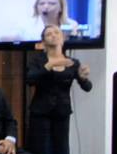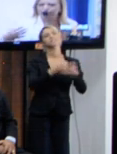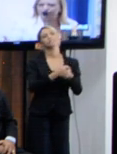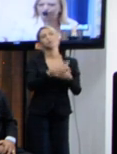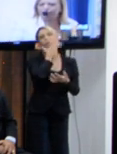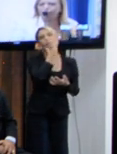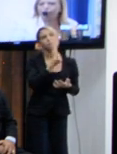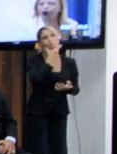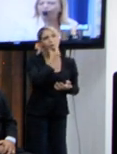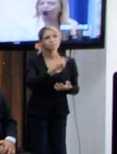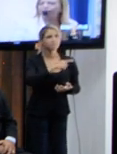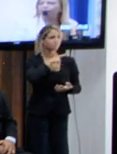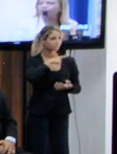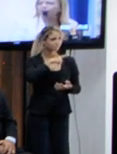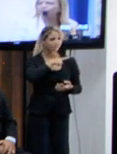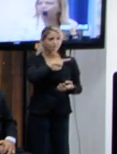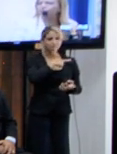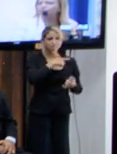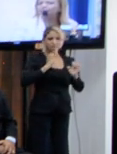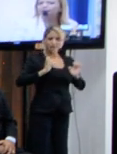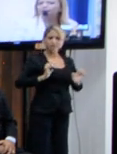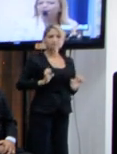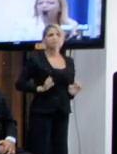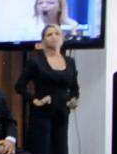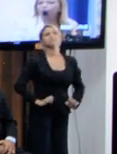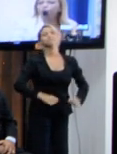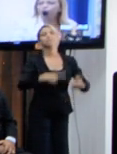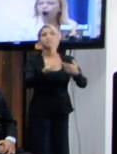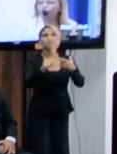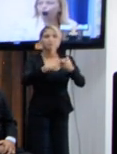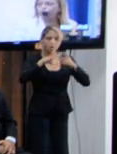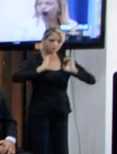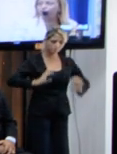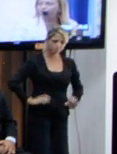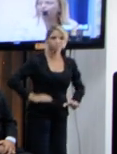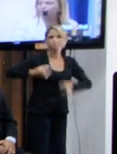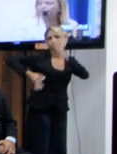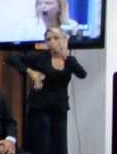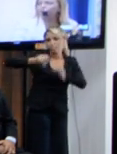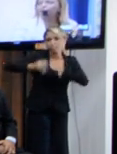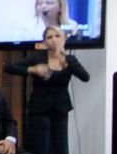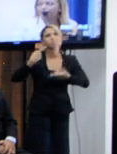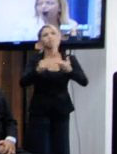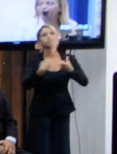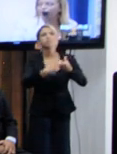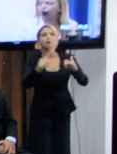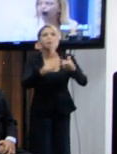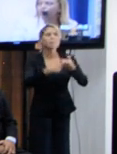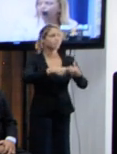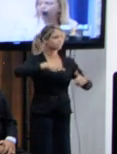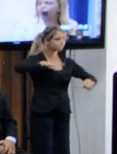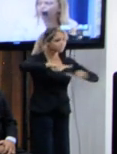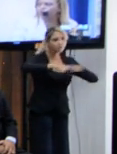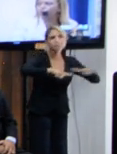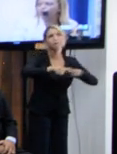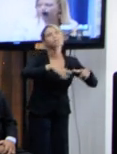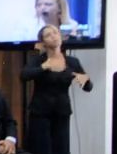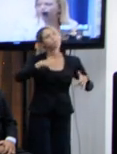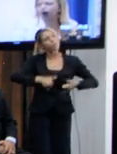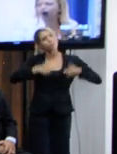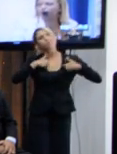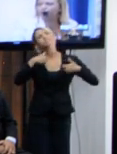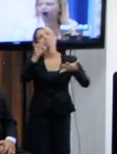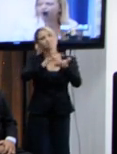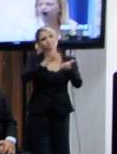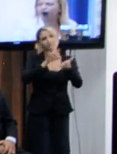que tem um bom caráter, você é uma pessoa justa, é um cara trabalhador. Então, eu orgulho